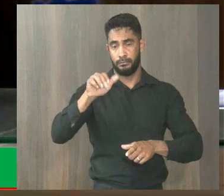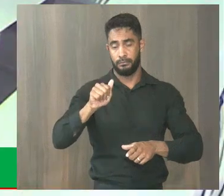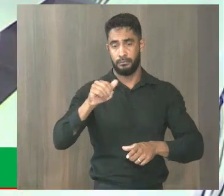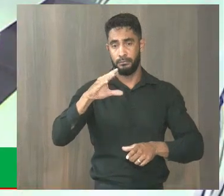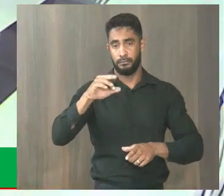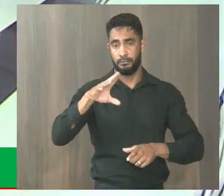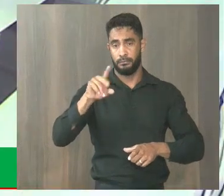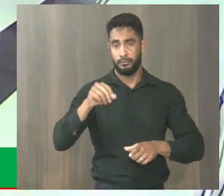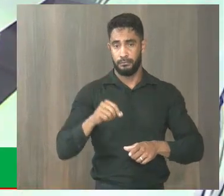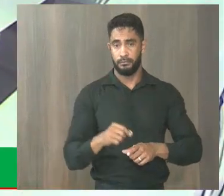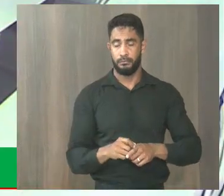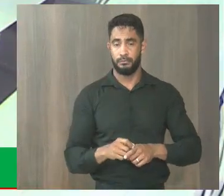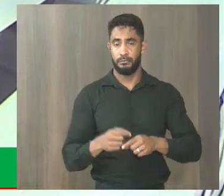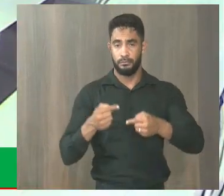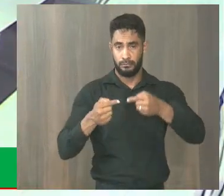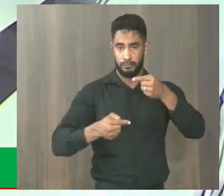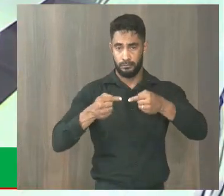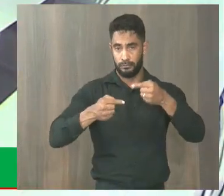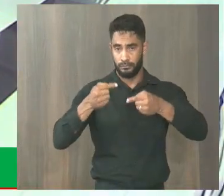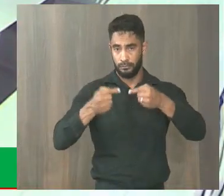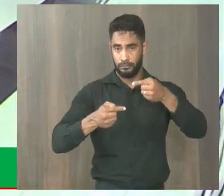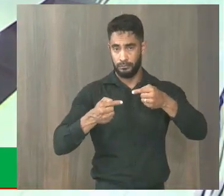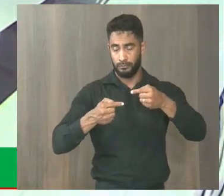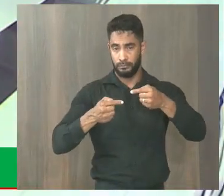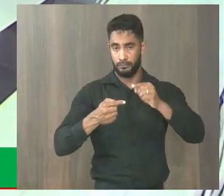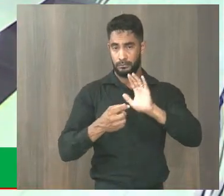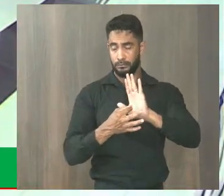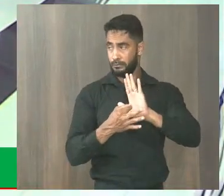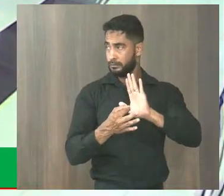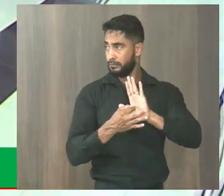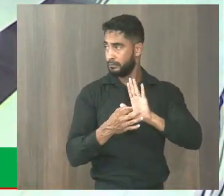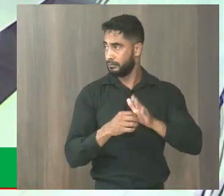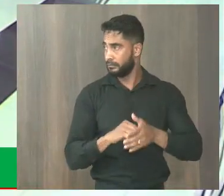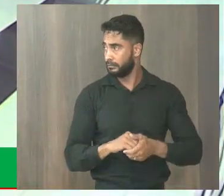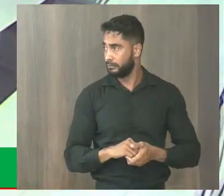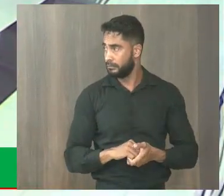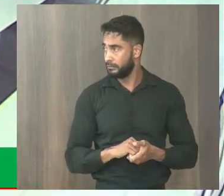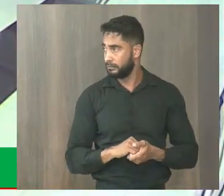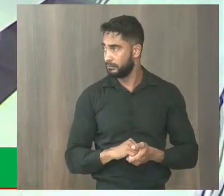As indicações de necessidade estão em discussão.